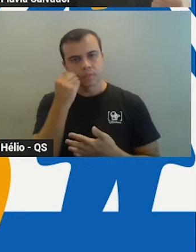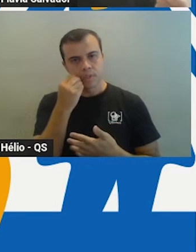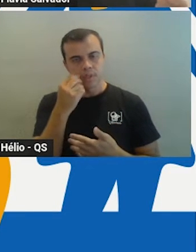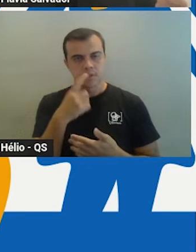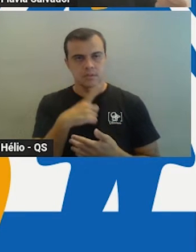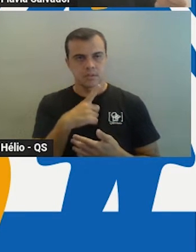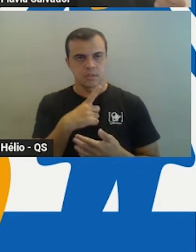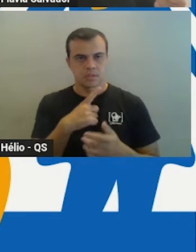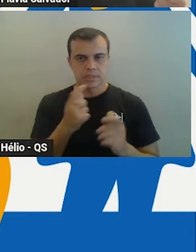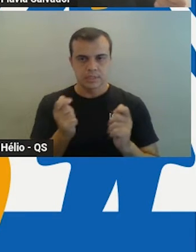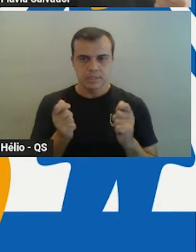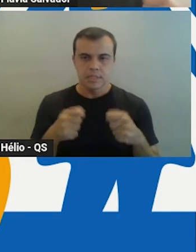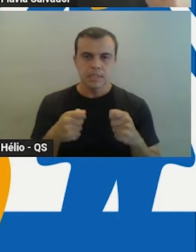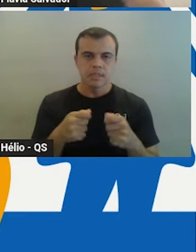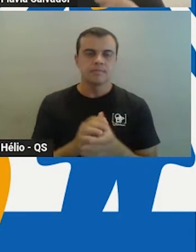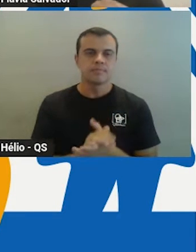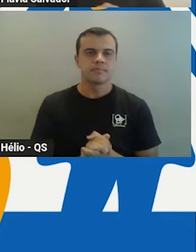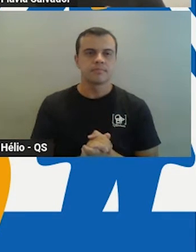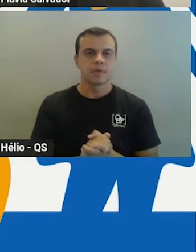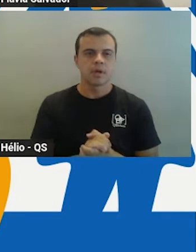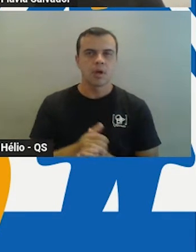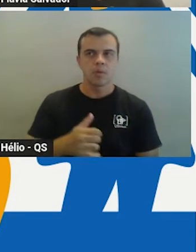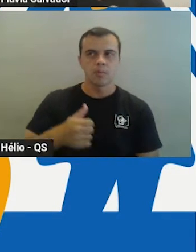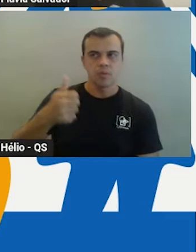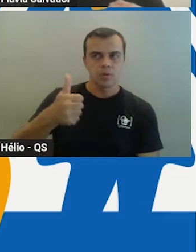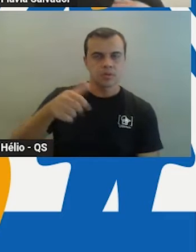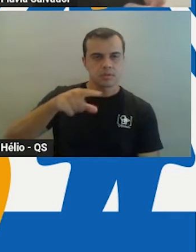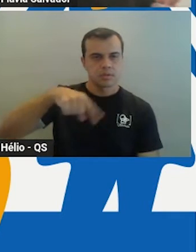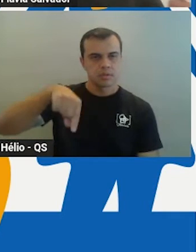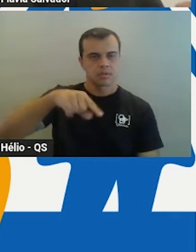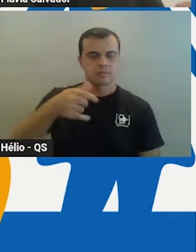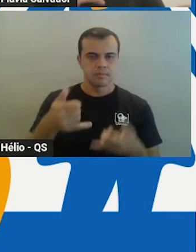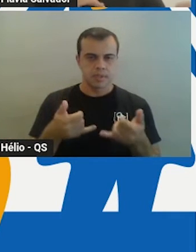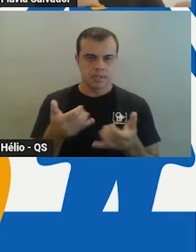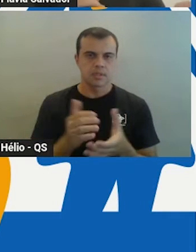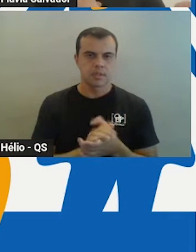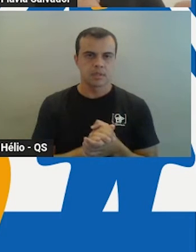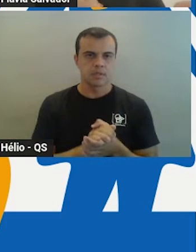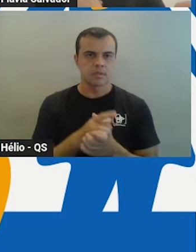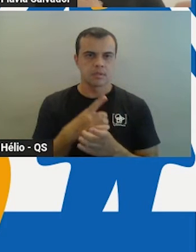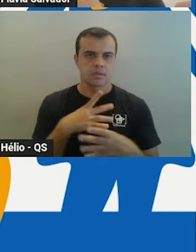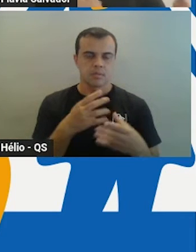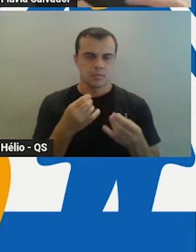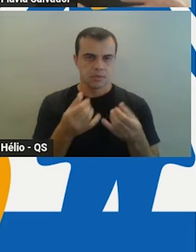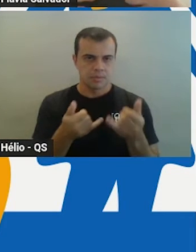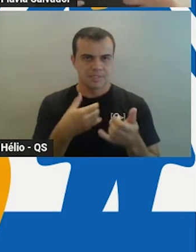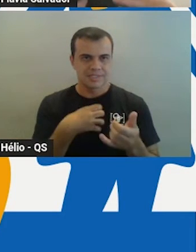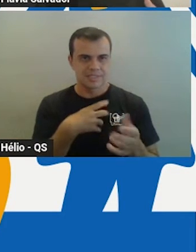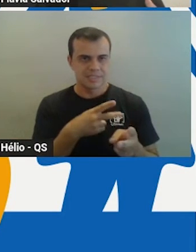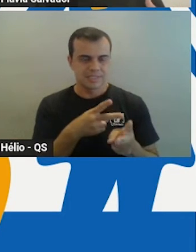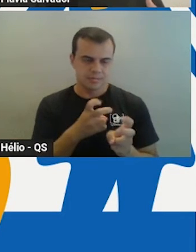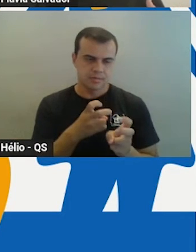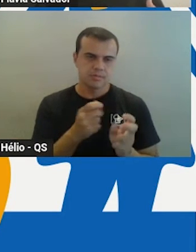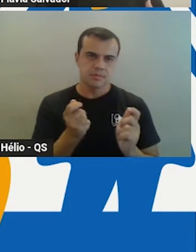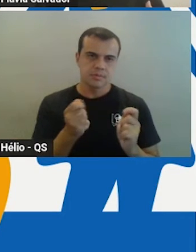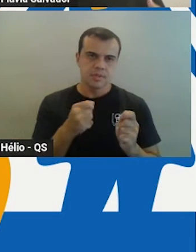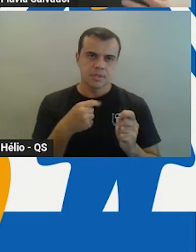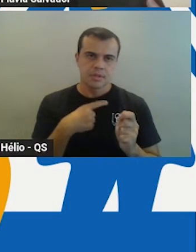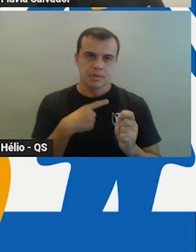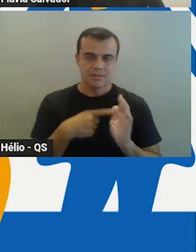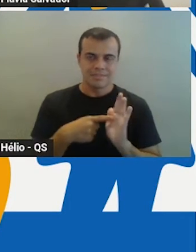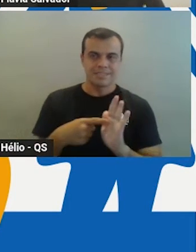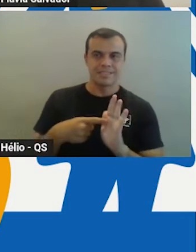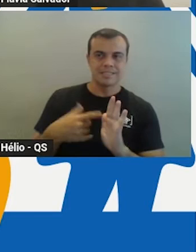ser o protagonista daquela brincadeira. Porque vai ter tanto brincadeira de sensibilização, em que você vai ser exposto